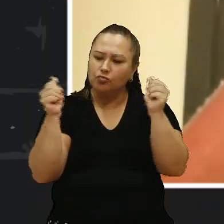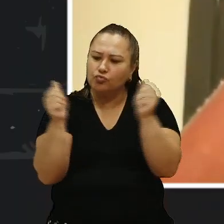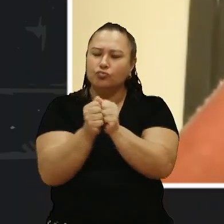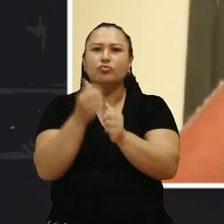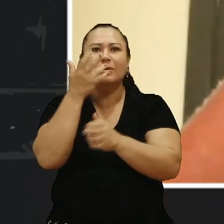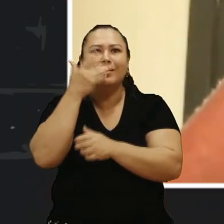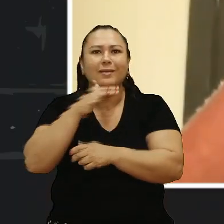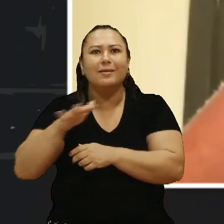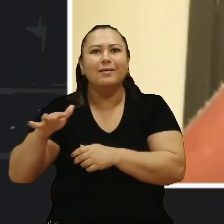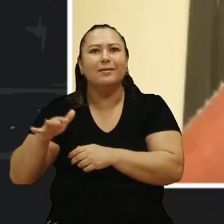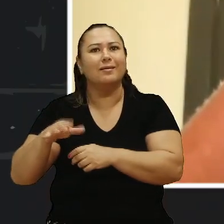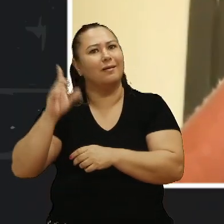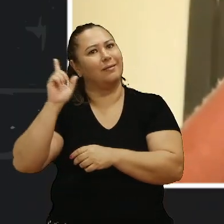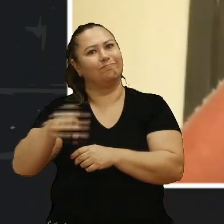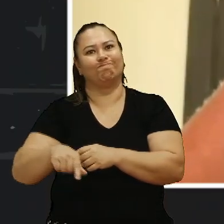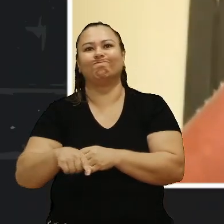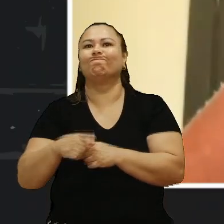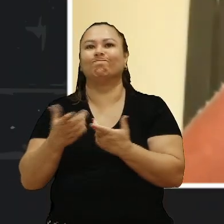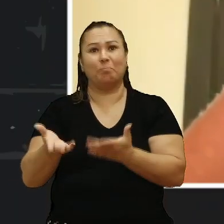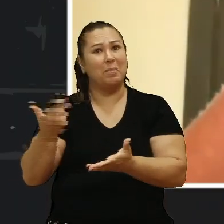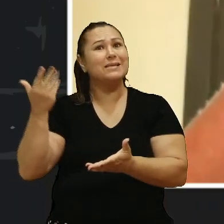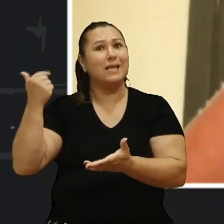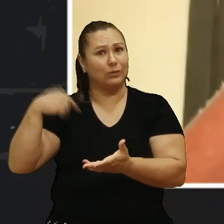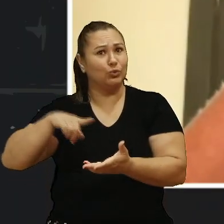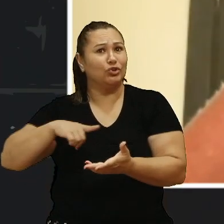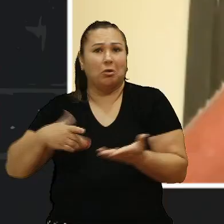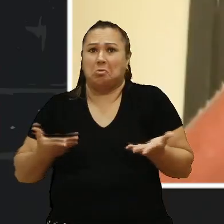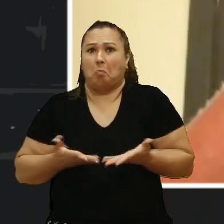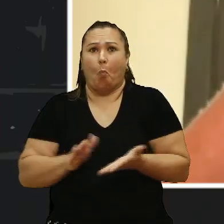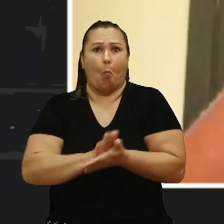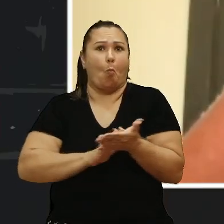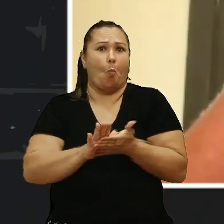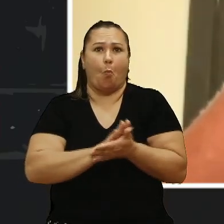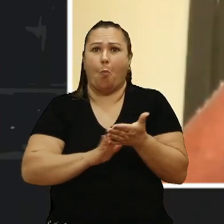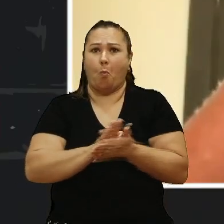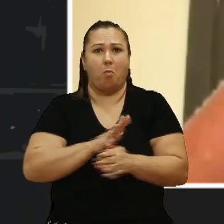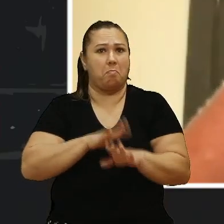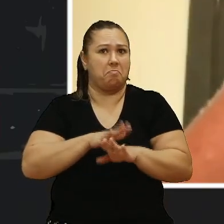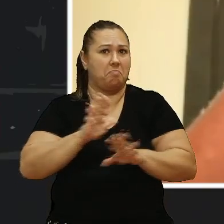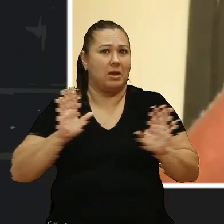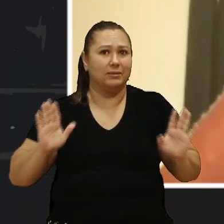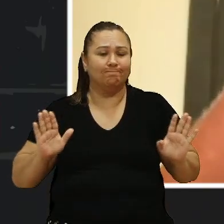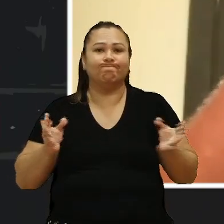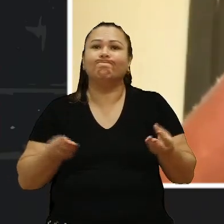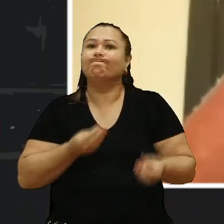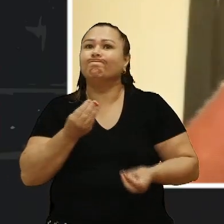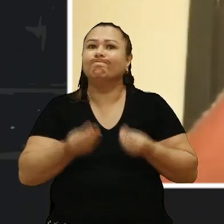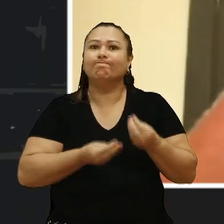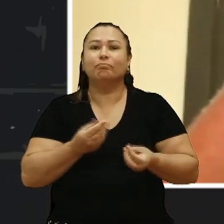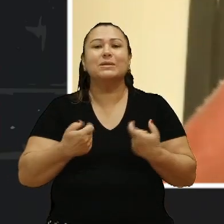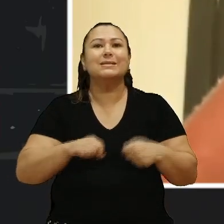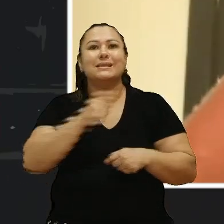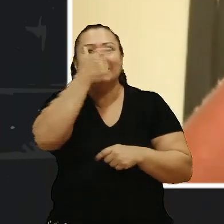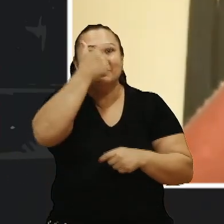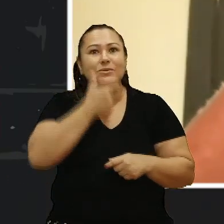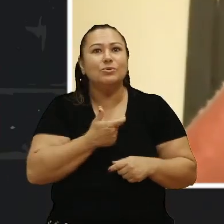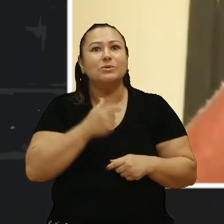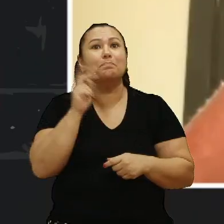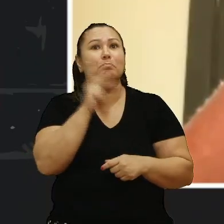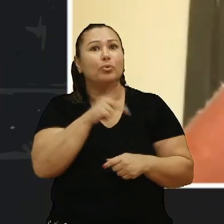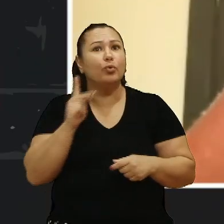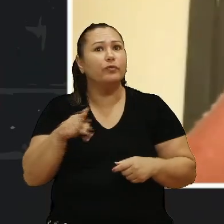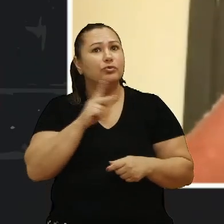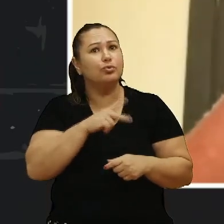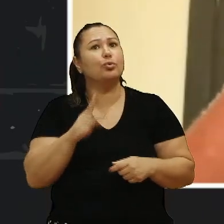crianças. Isso realmente era feito e hoje não tem sido feito. Em que pese as pessoas, as professoras